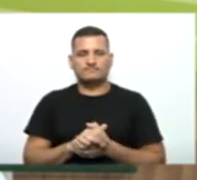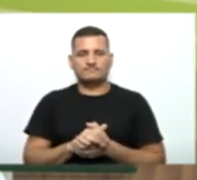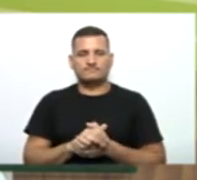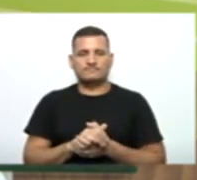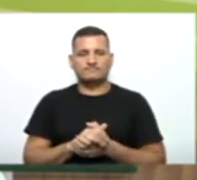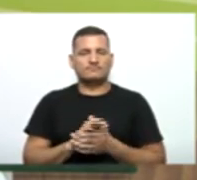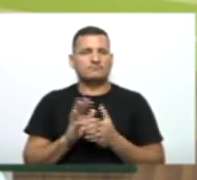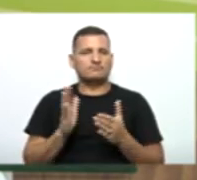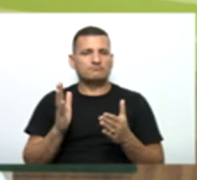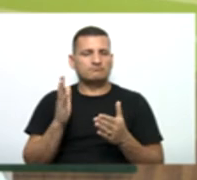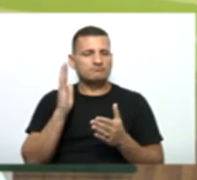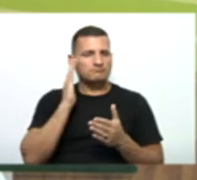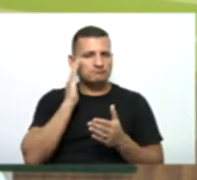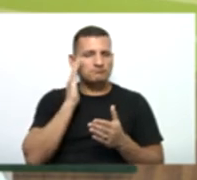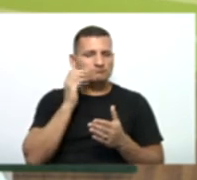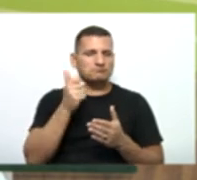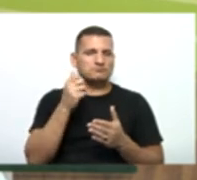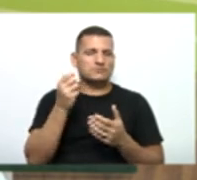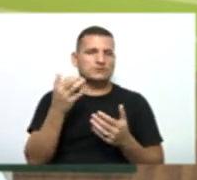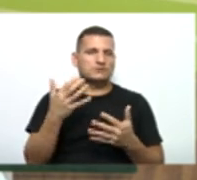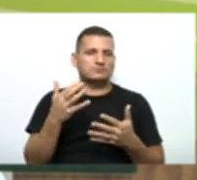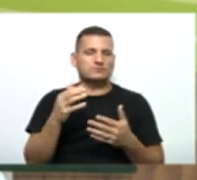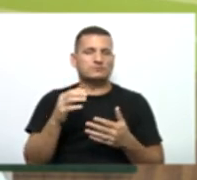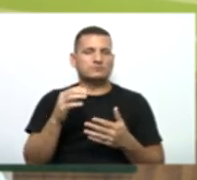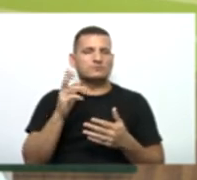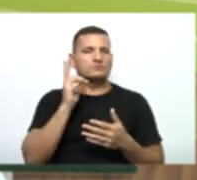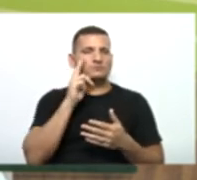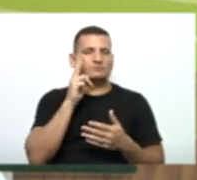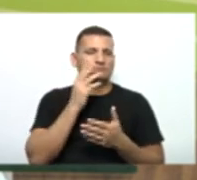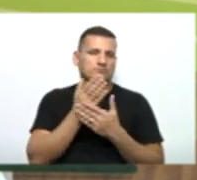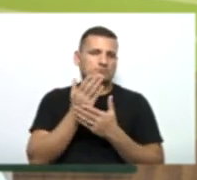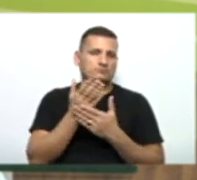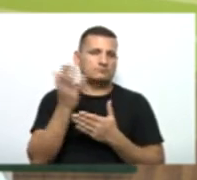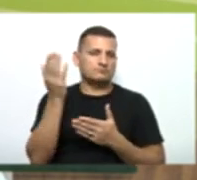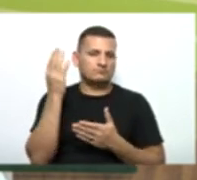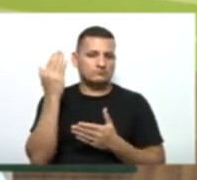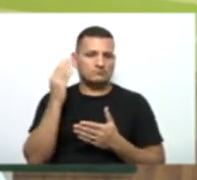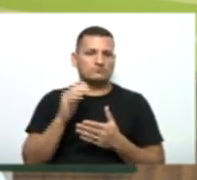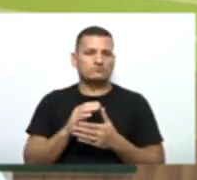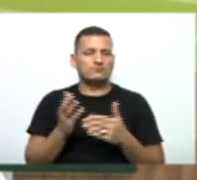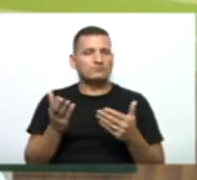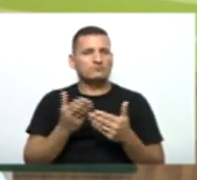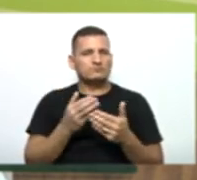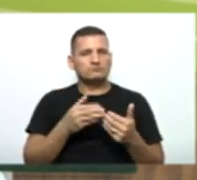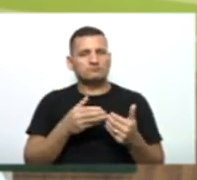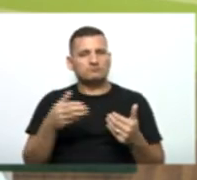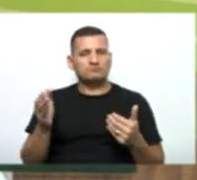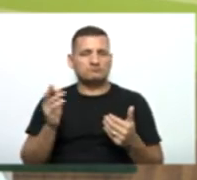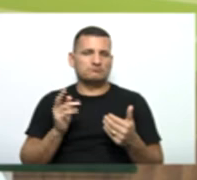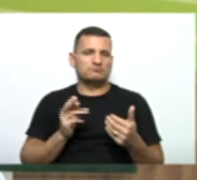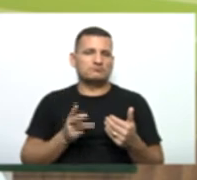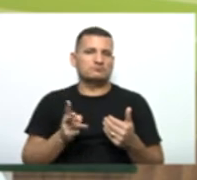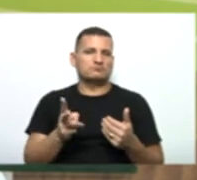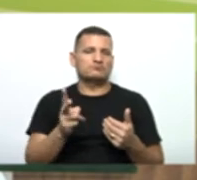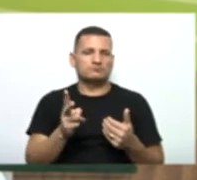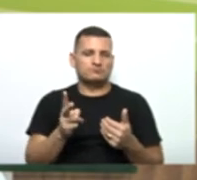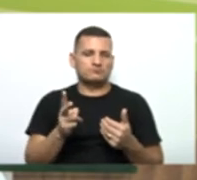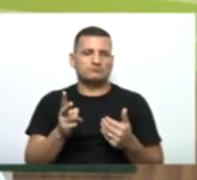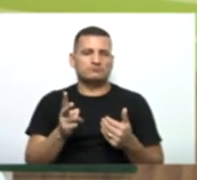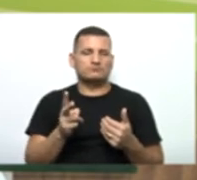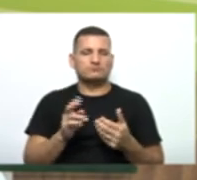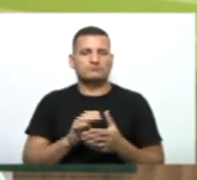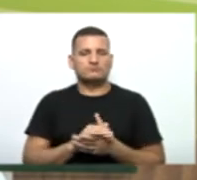tenham lembrado da aula passada. E agora acho que já dá para prosseguir para o nosso